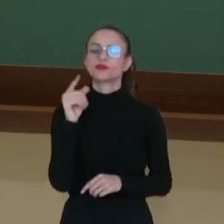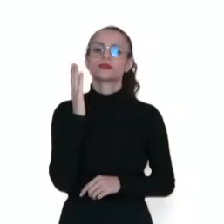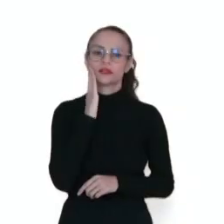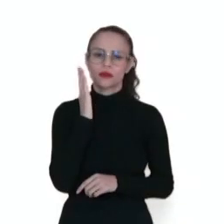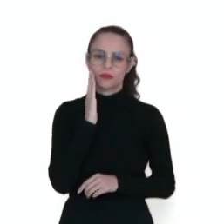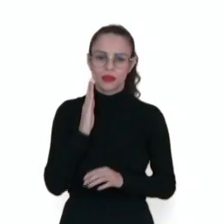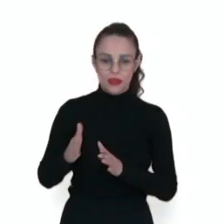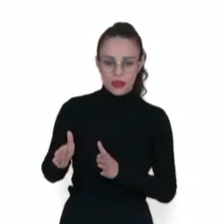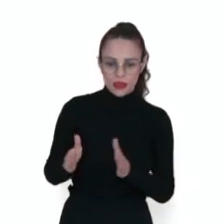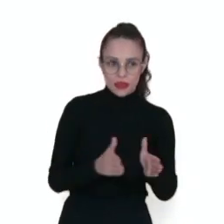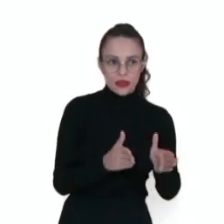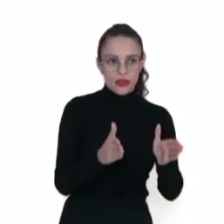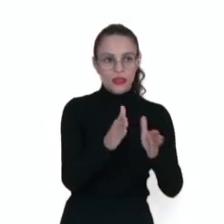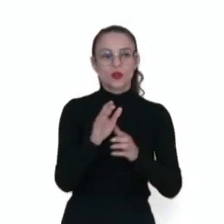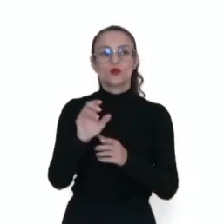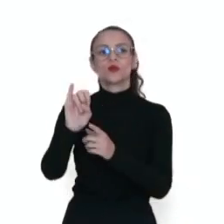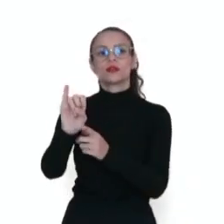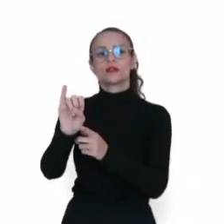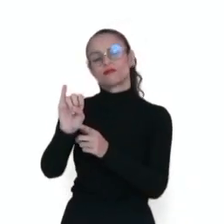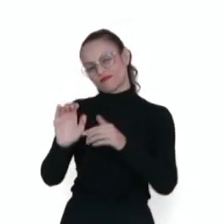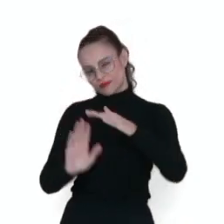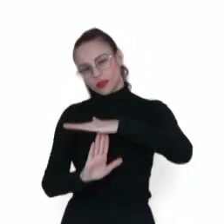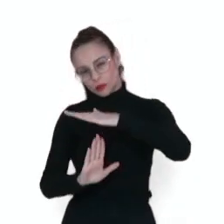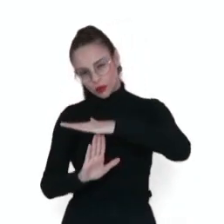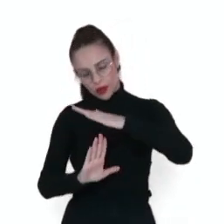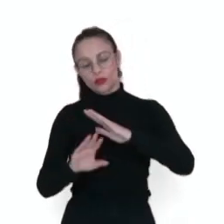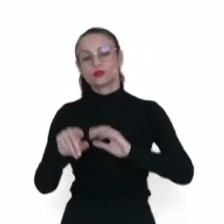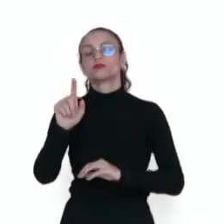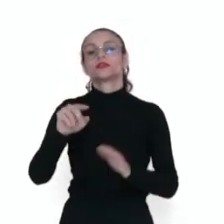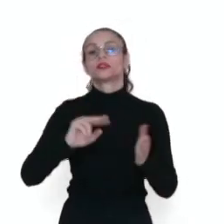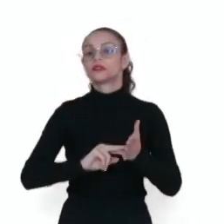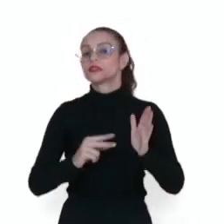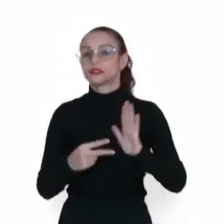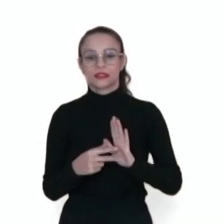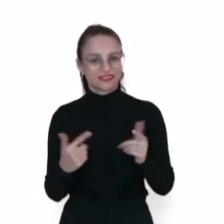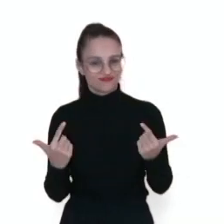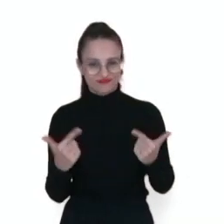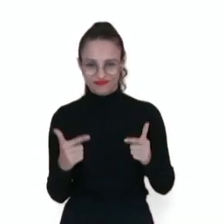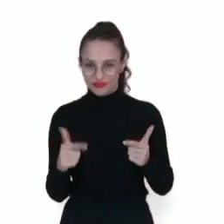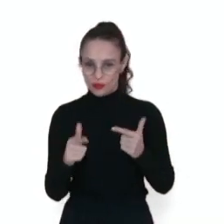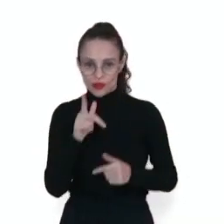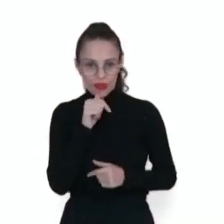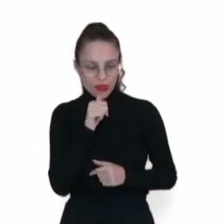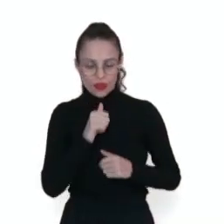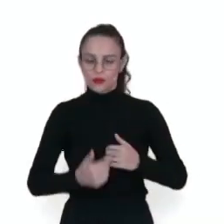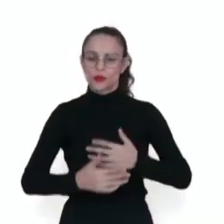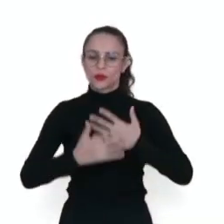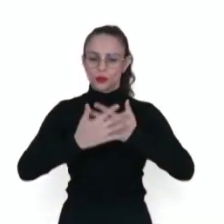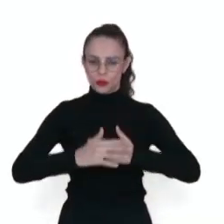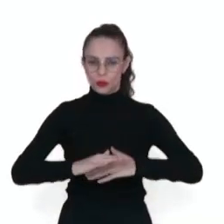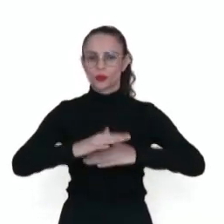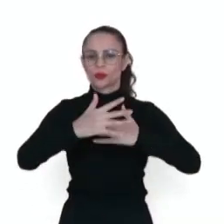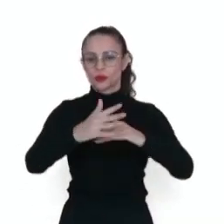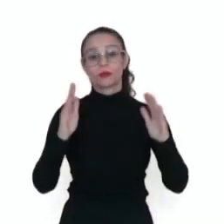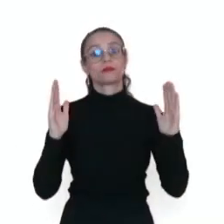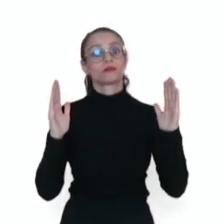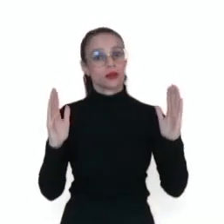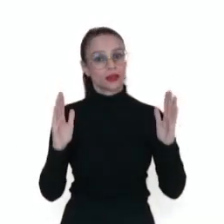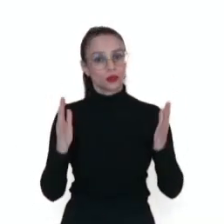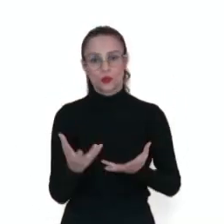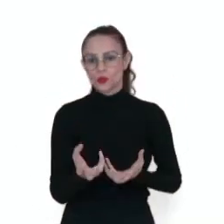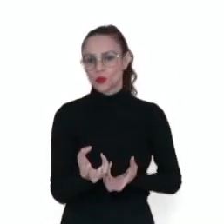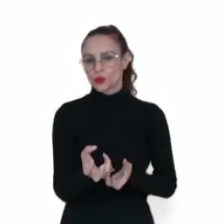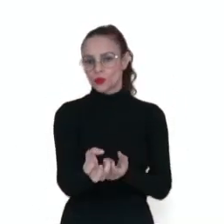rios chamados intermitentes ou temporários não apresentam águas superficiais durante o período de